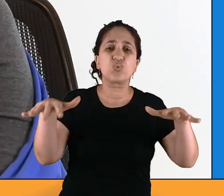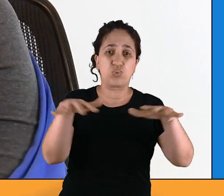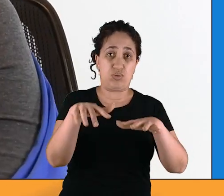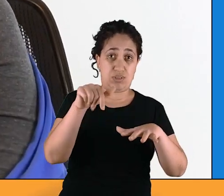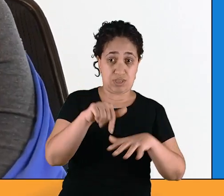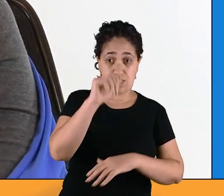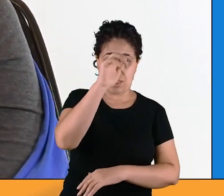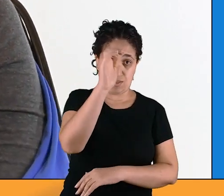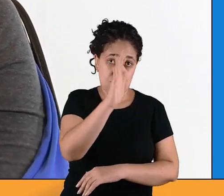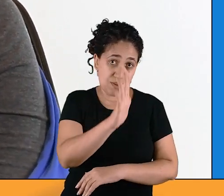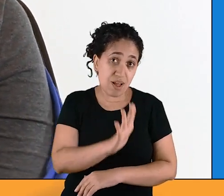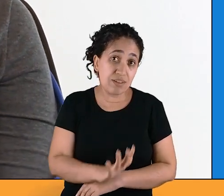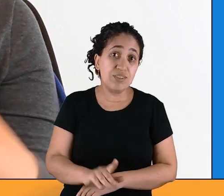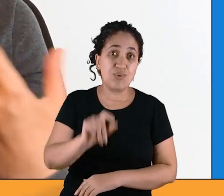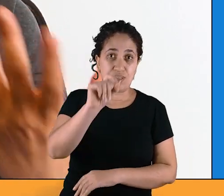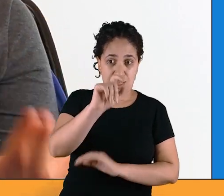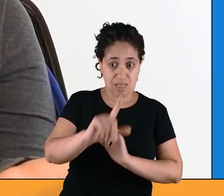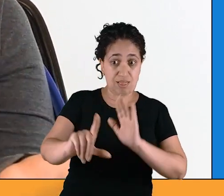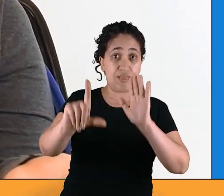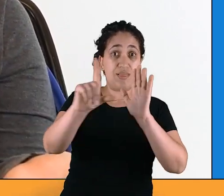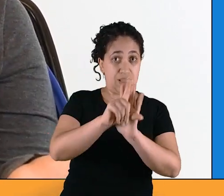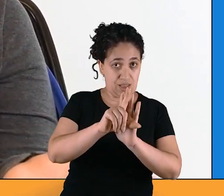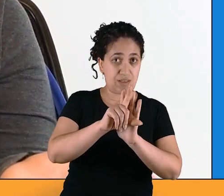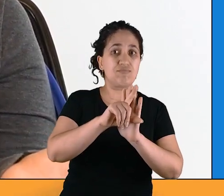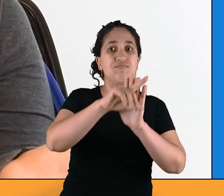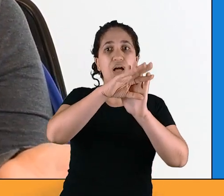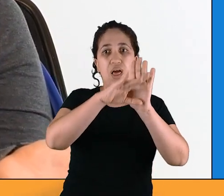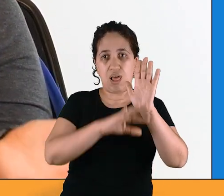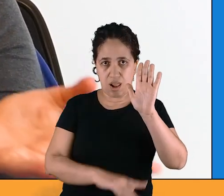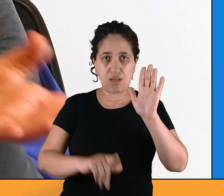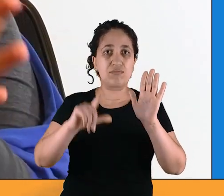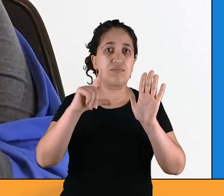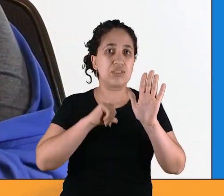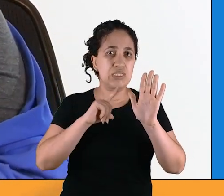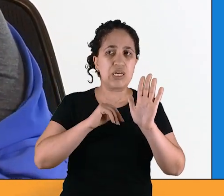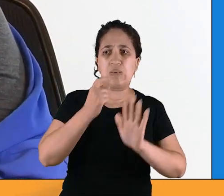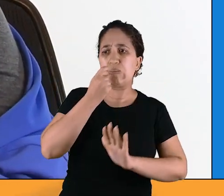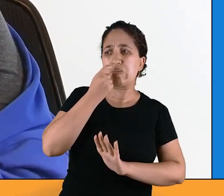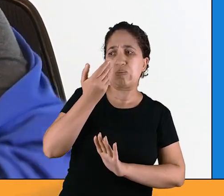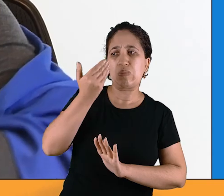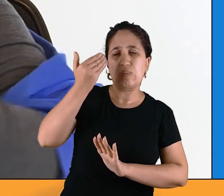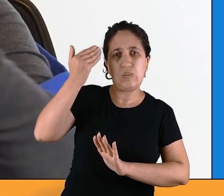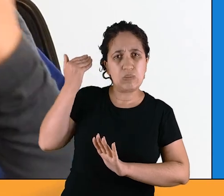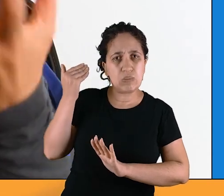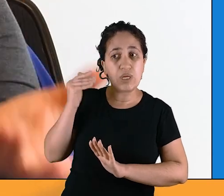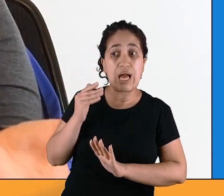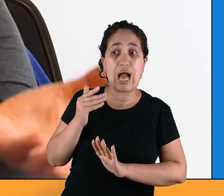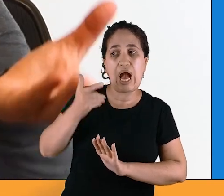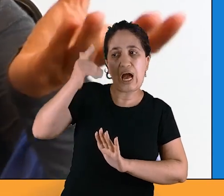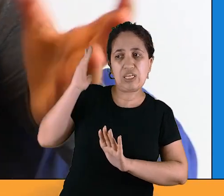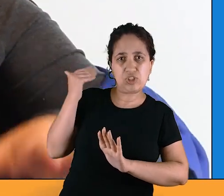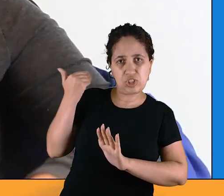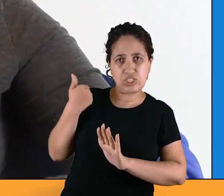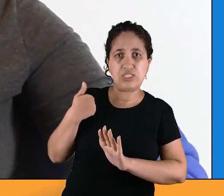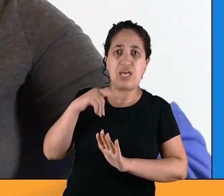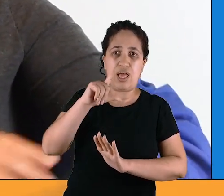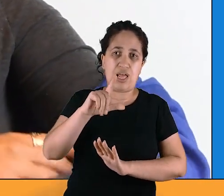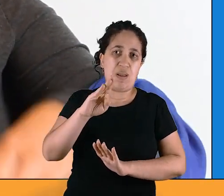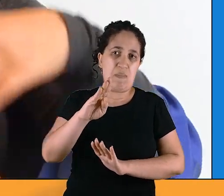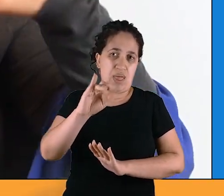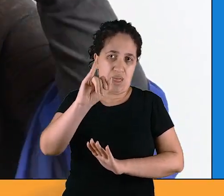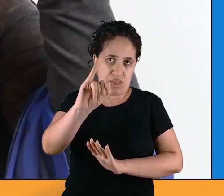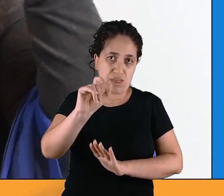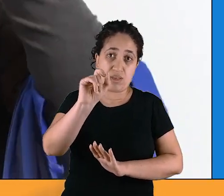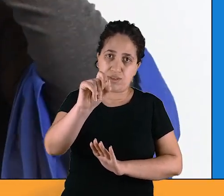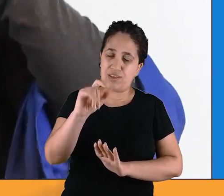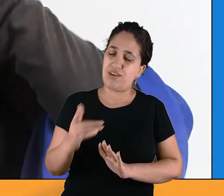No Brasil, como eu falei anteriormente, a gente tem uma legislação grande, né? E até pouco tempo atrás, antes da gente ter a Lei Brasileira da Inclusão,